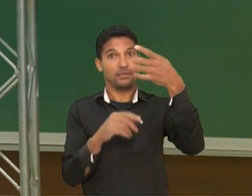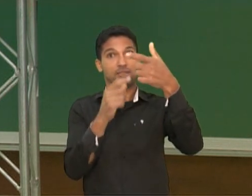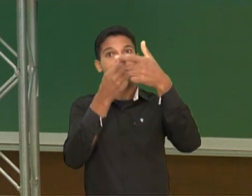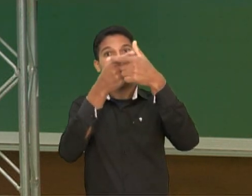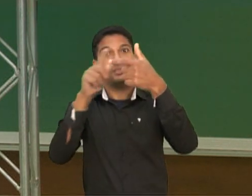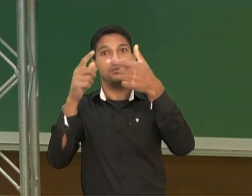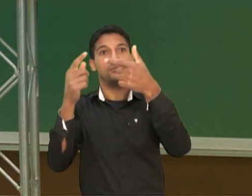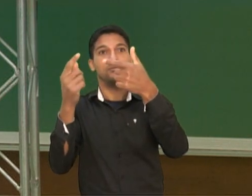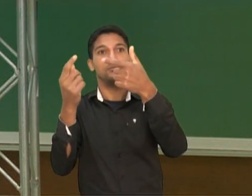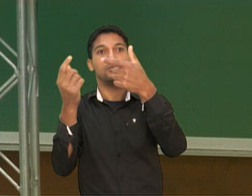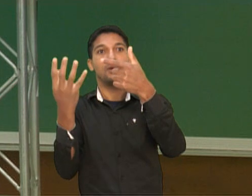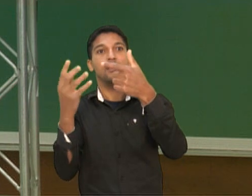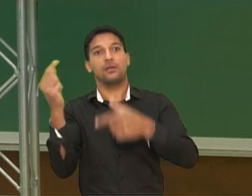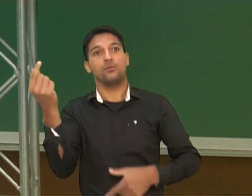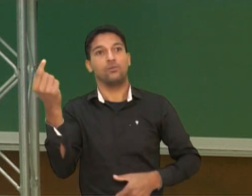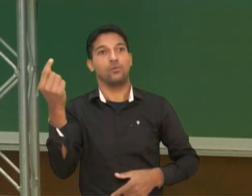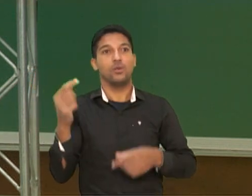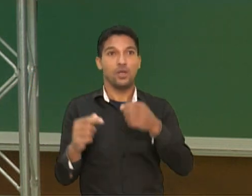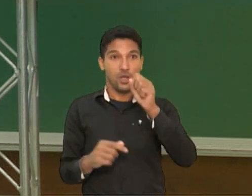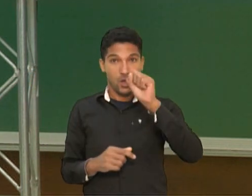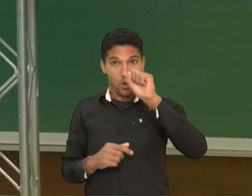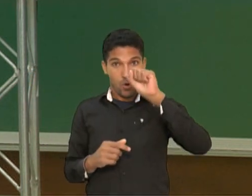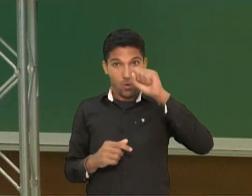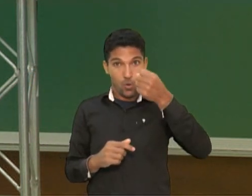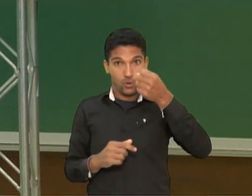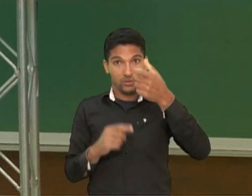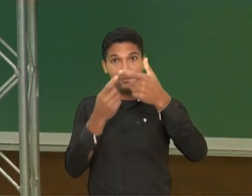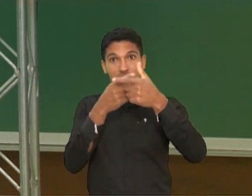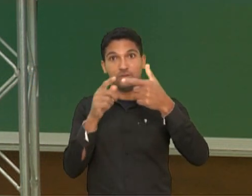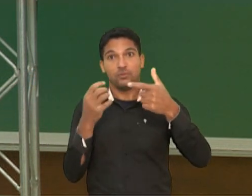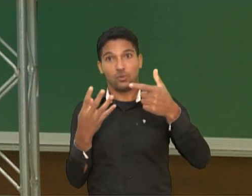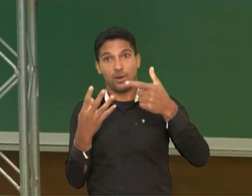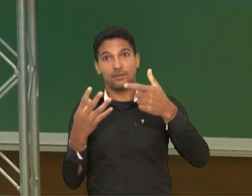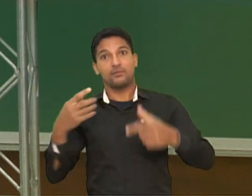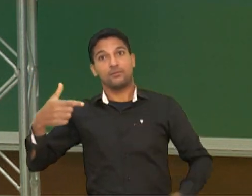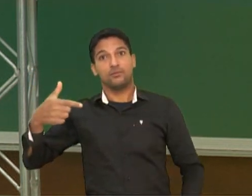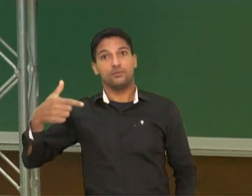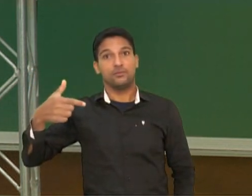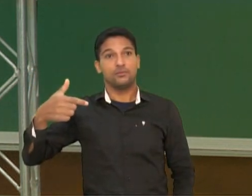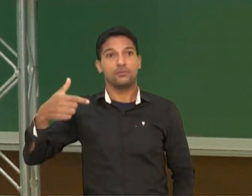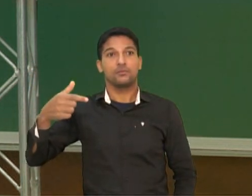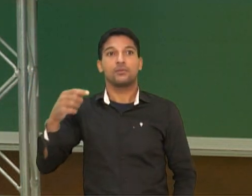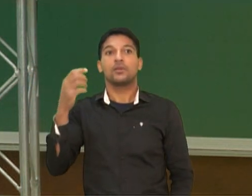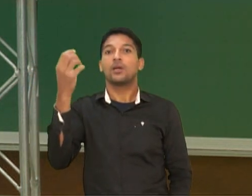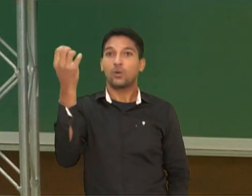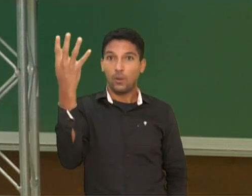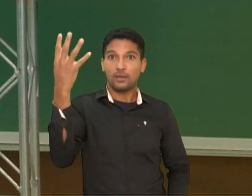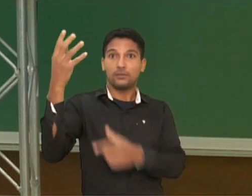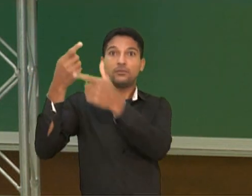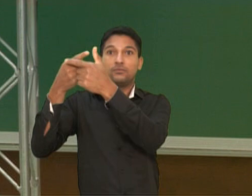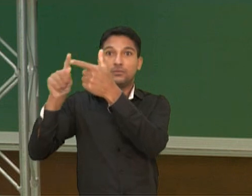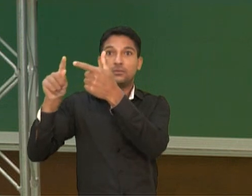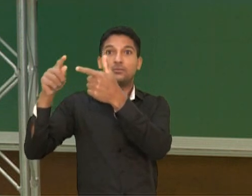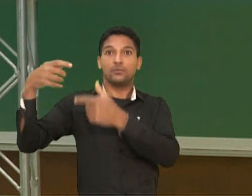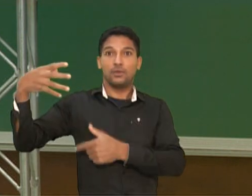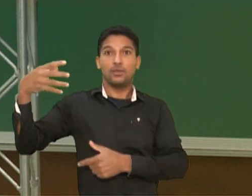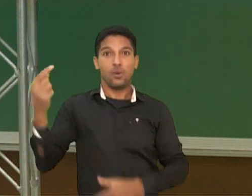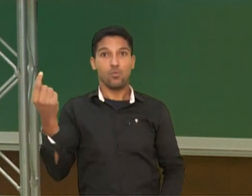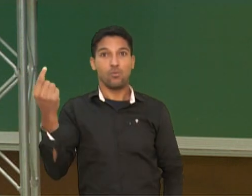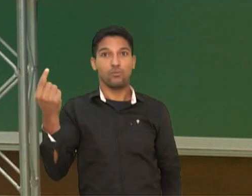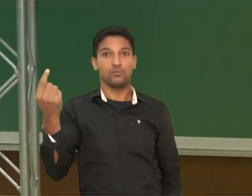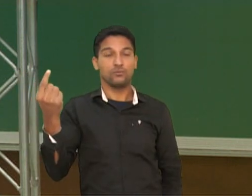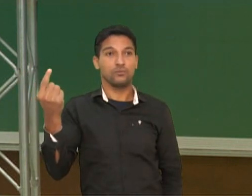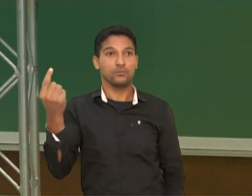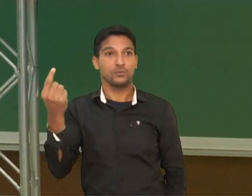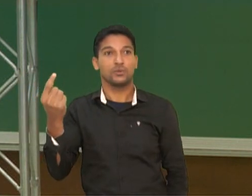1, 8 dividido por 4 é 2, 4 dividido por 4 é 1, ok? Então